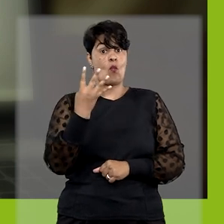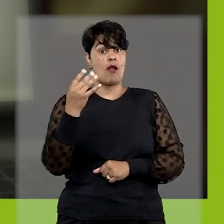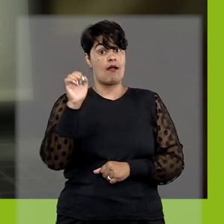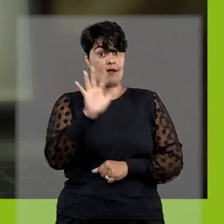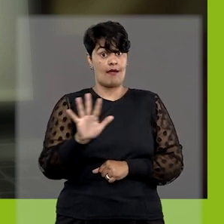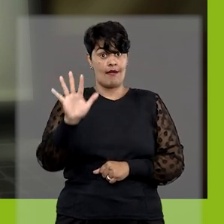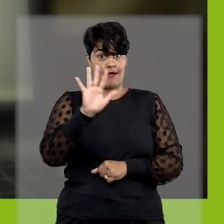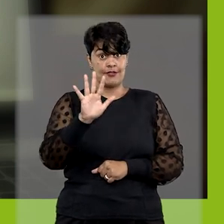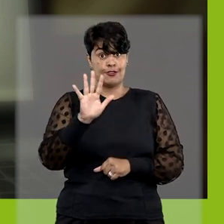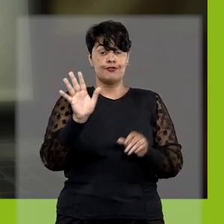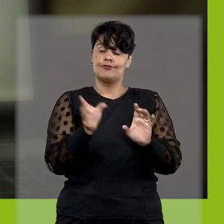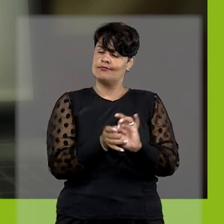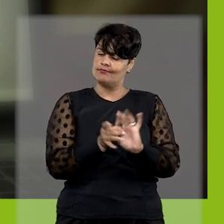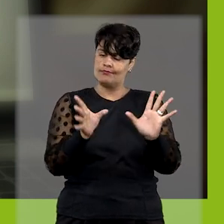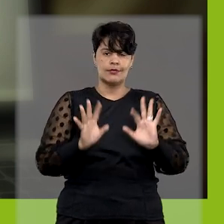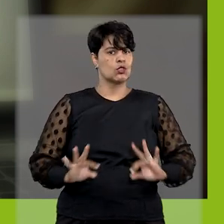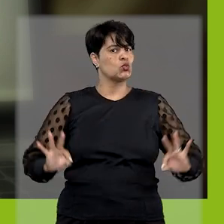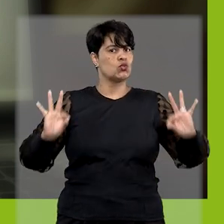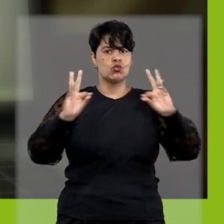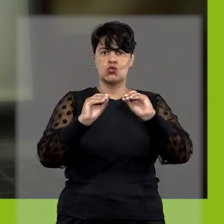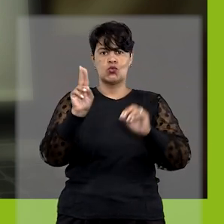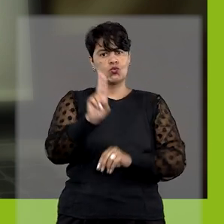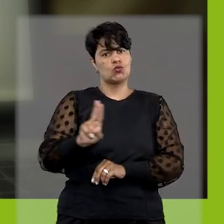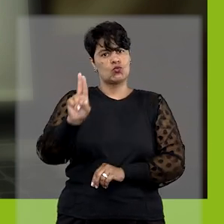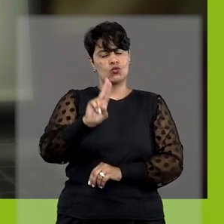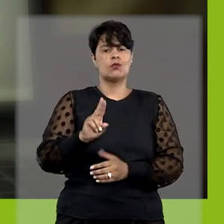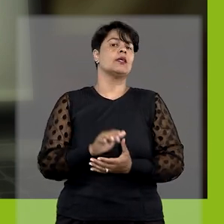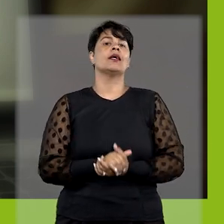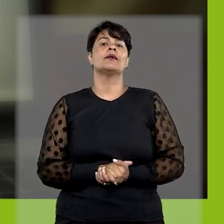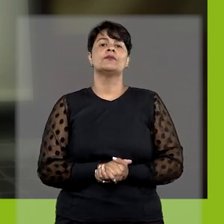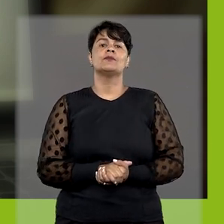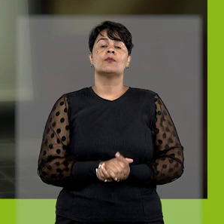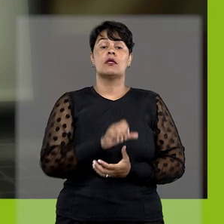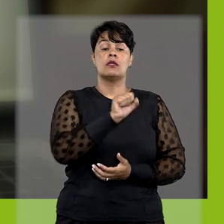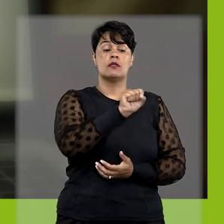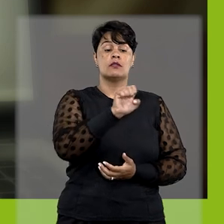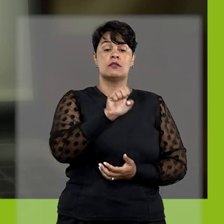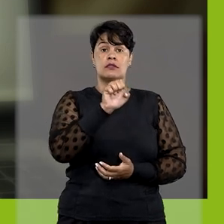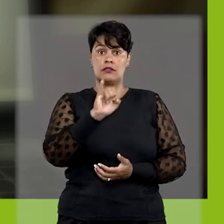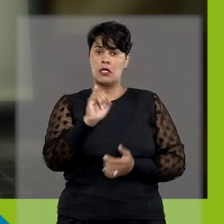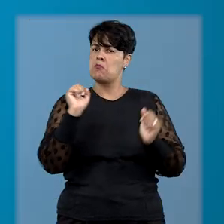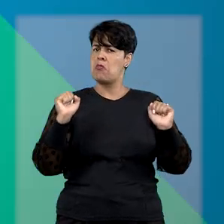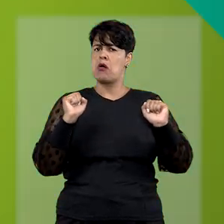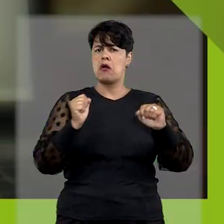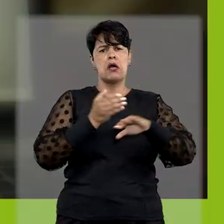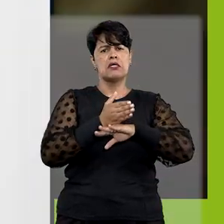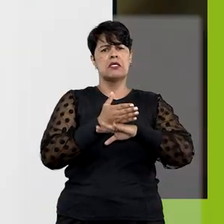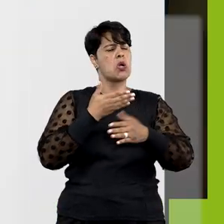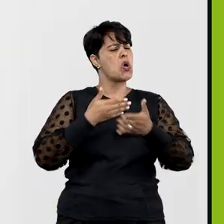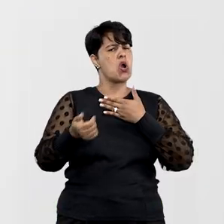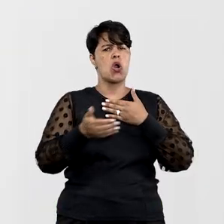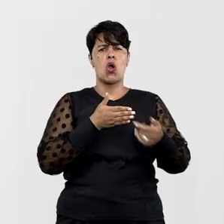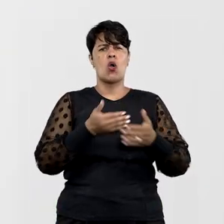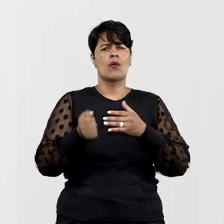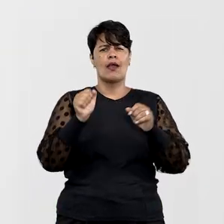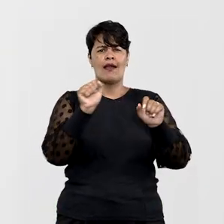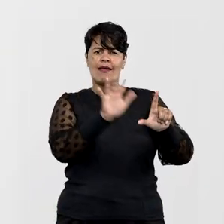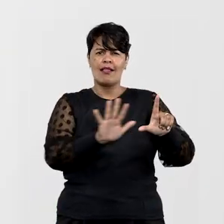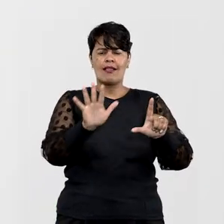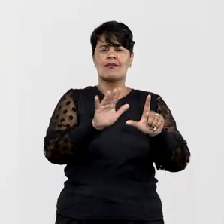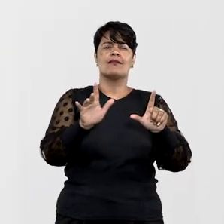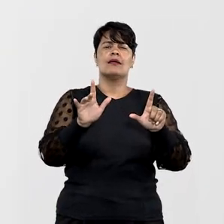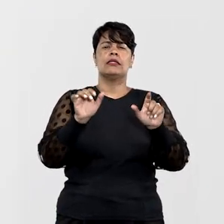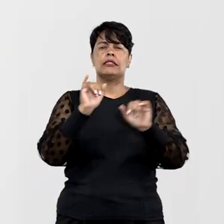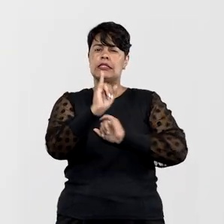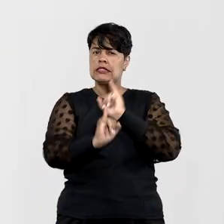da 4ª Região e está disponível a todos os usuários. O SEI pode ser acessado de qualquer navegador na